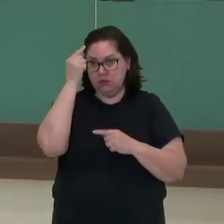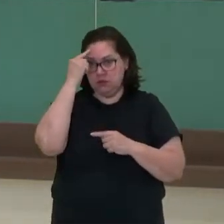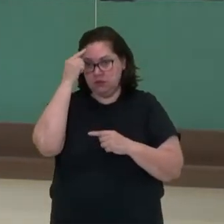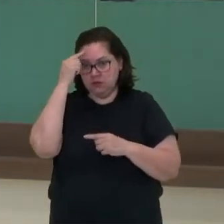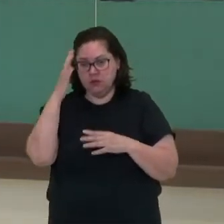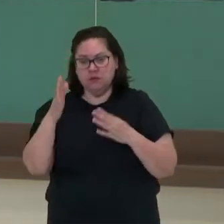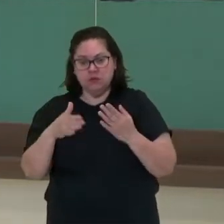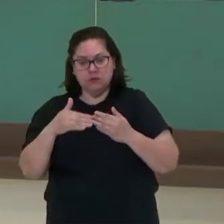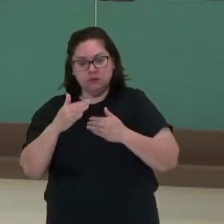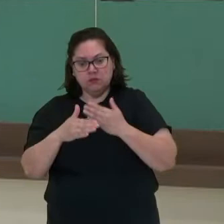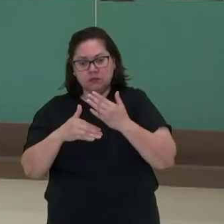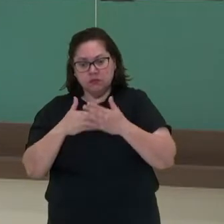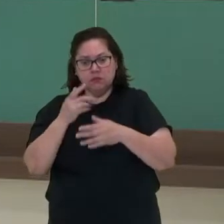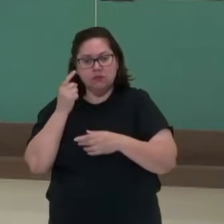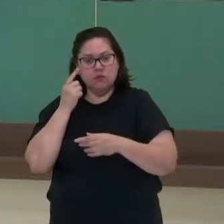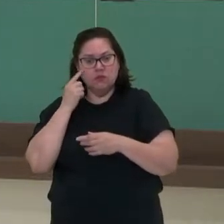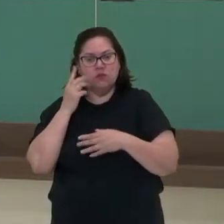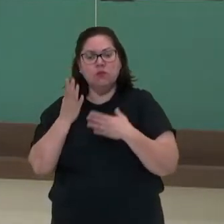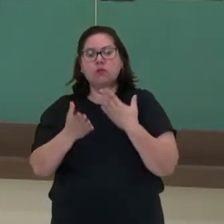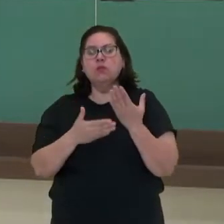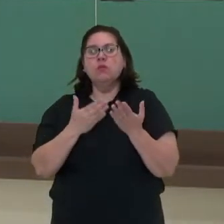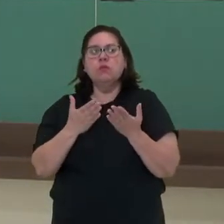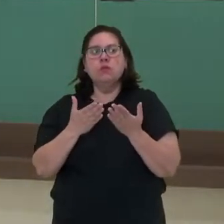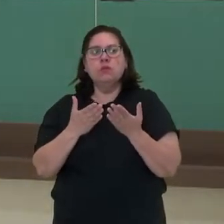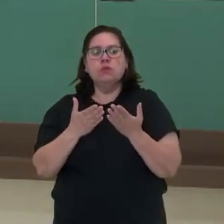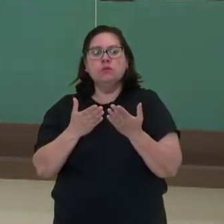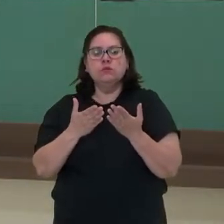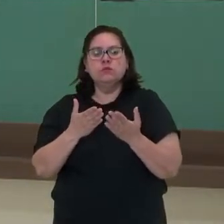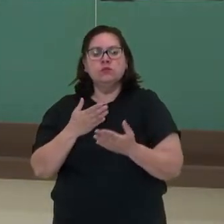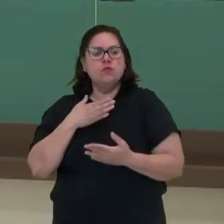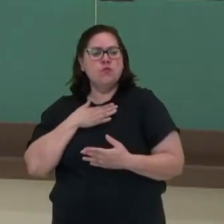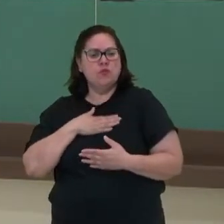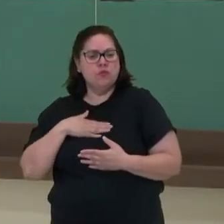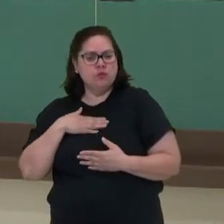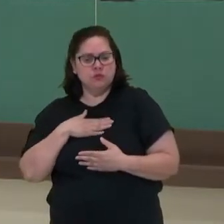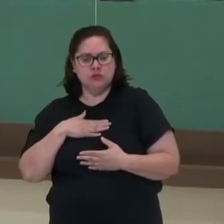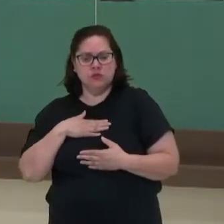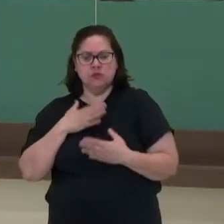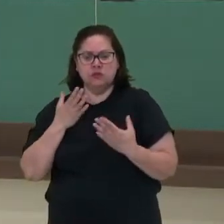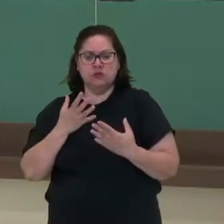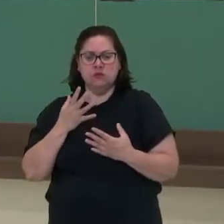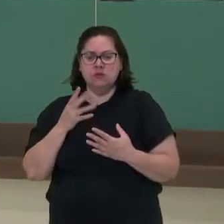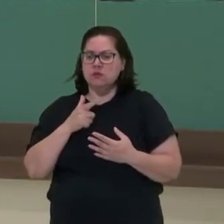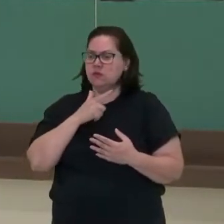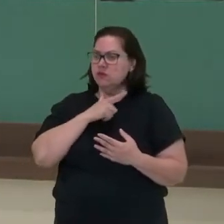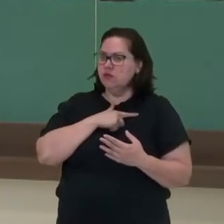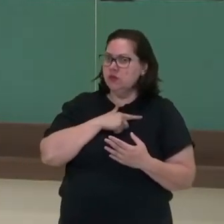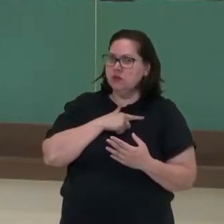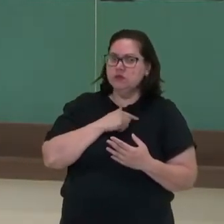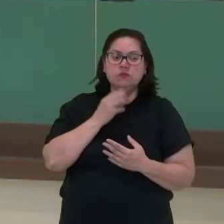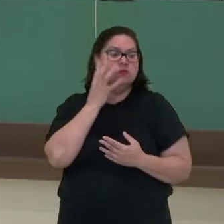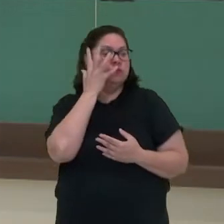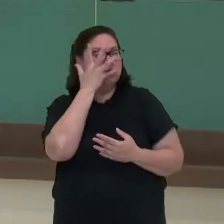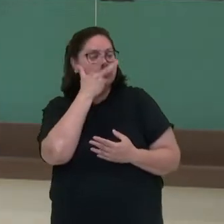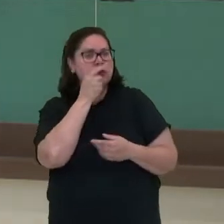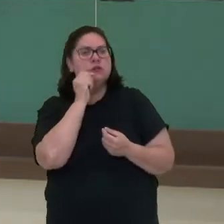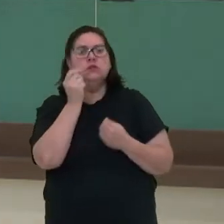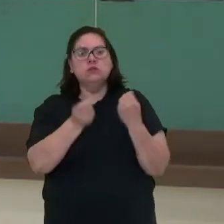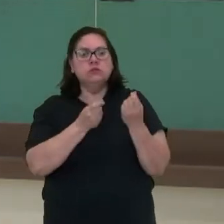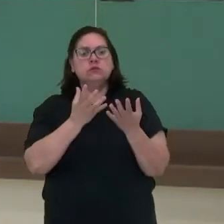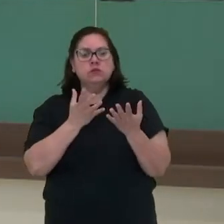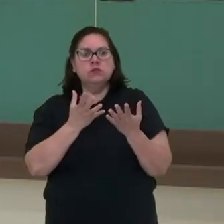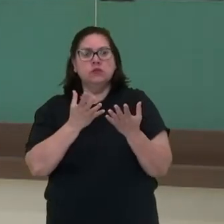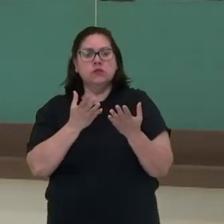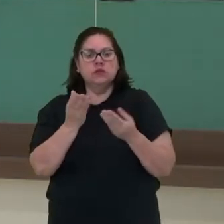e gradativamente a gente vai ver como eram os gostos dessa sociedade, o que eles consideravam como feio e como bonito. E isso vai vir para